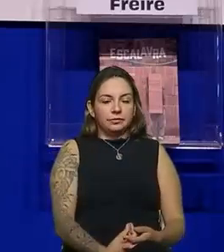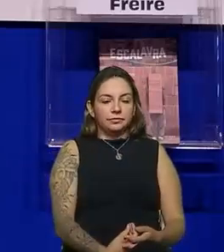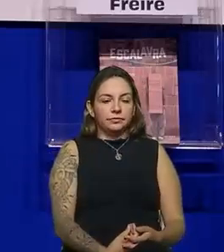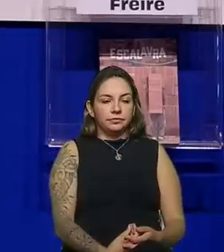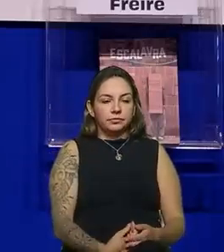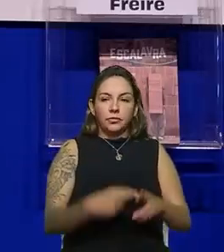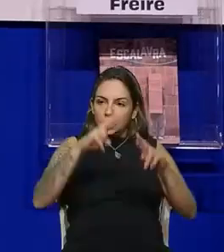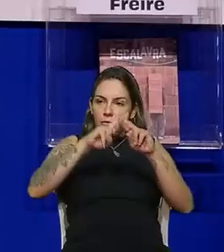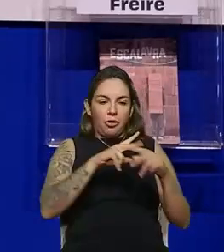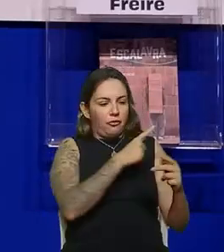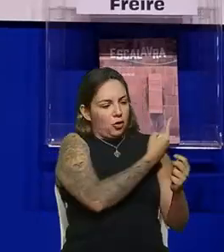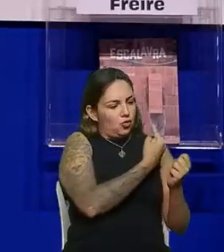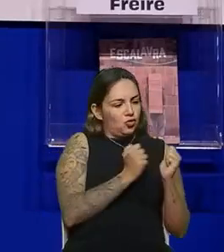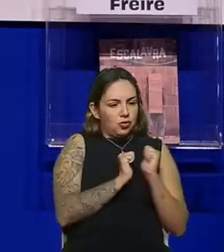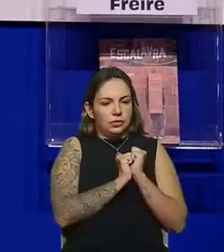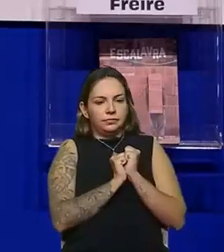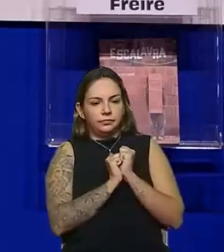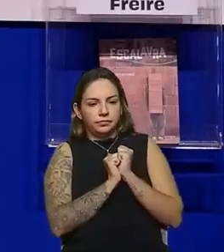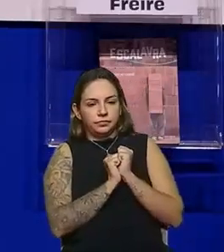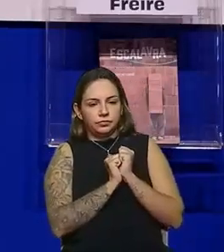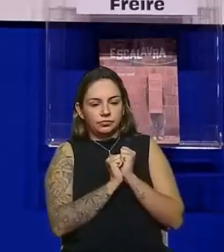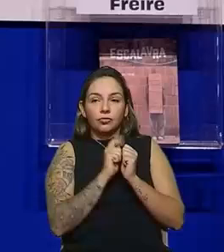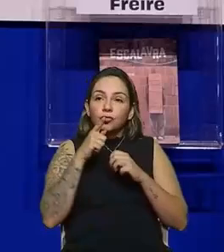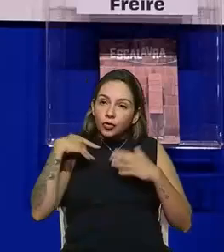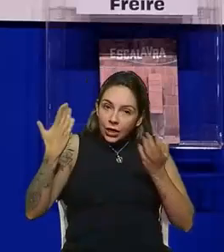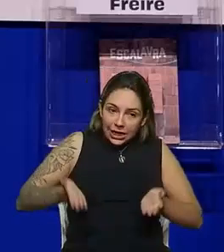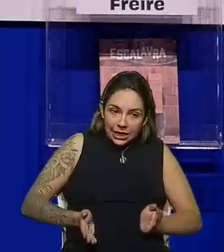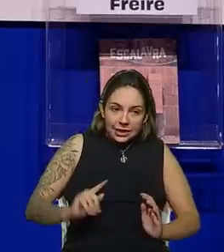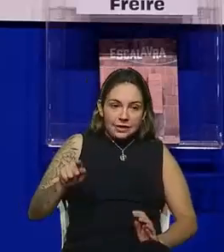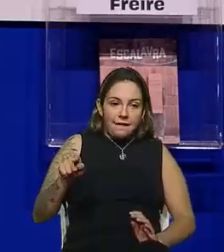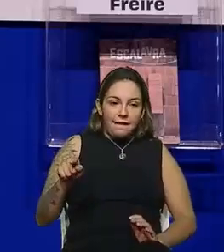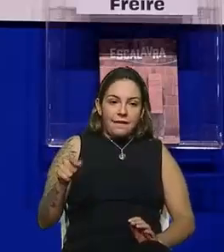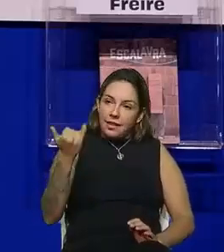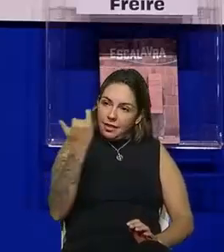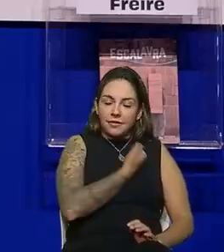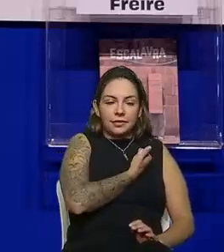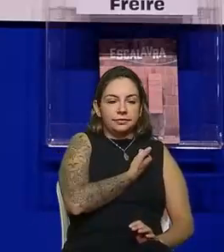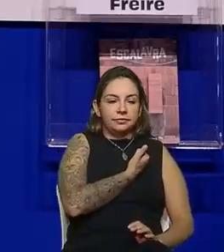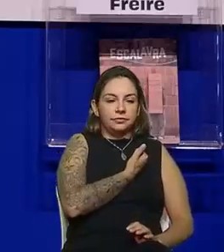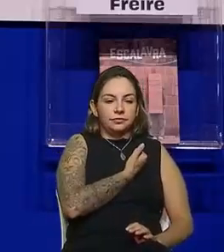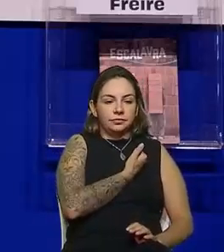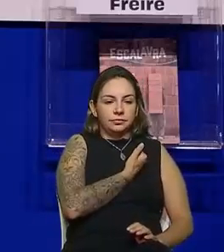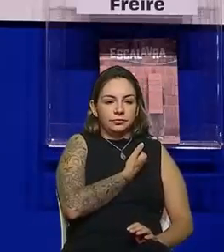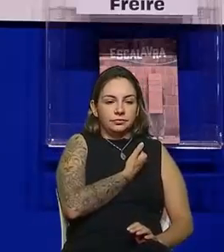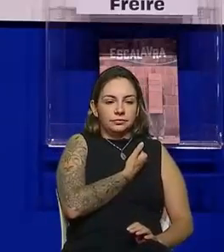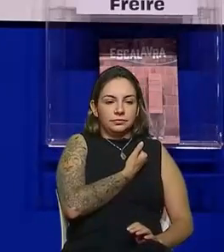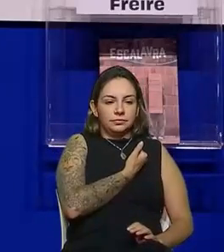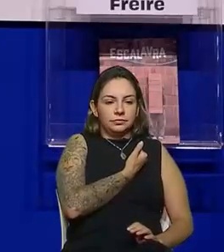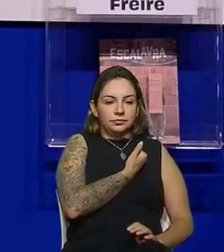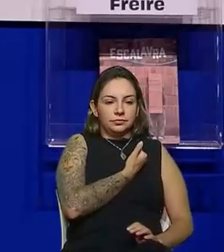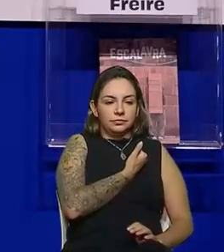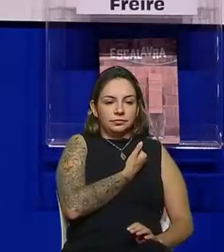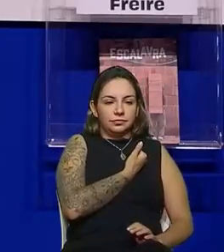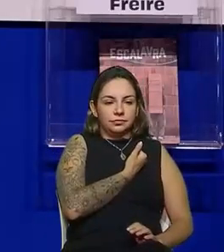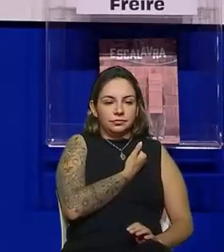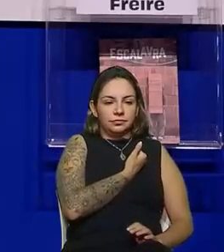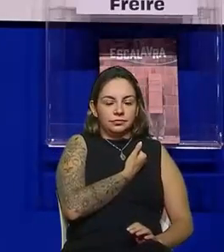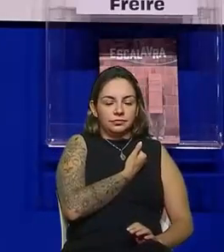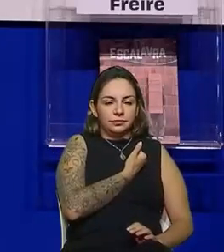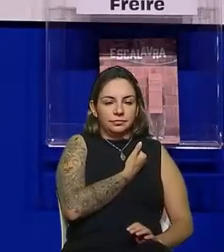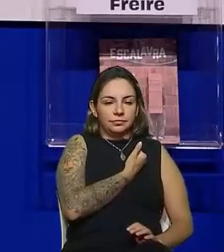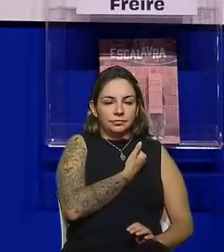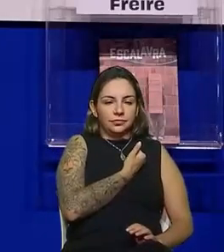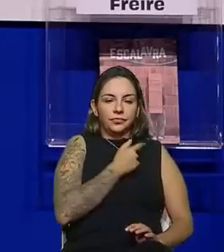nos acompanhou e disse, olha, quando nascer o bebê, vocês me avisem, por favor, me comuniquem. Ele era de uma